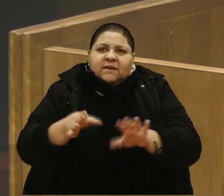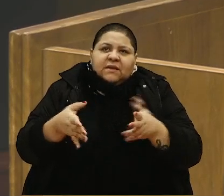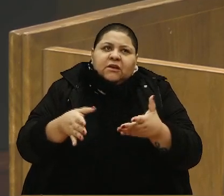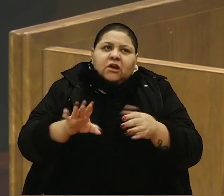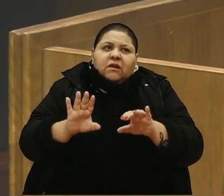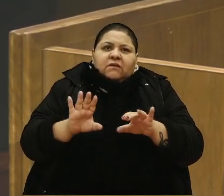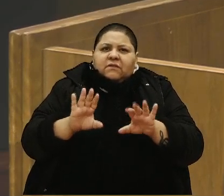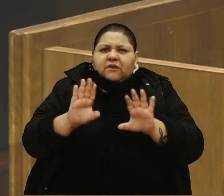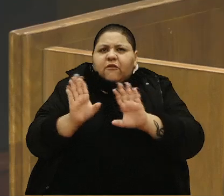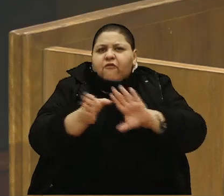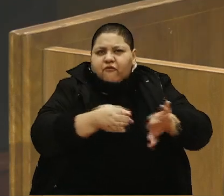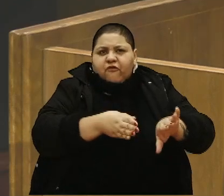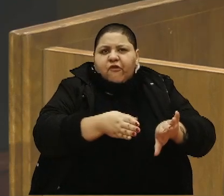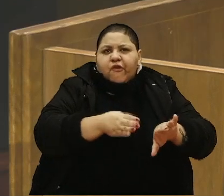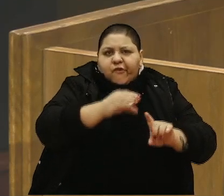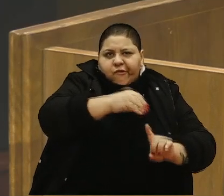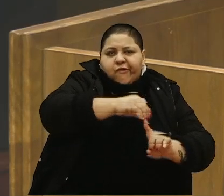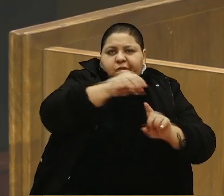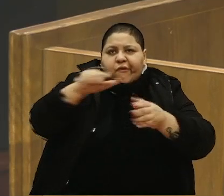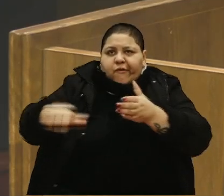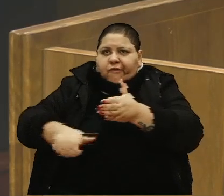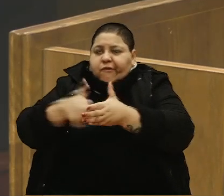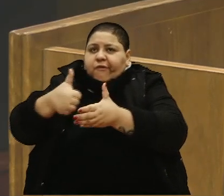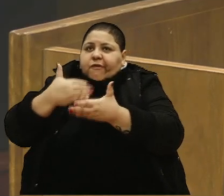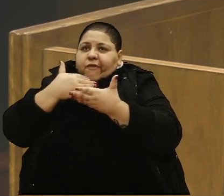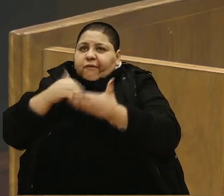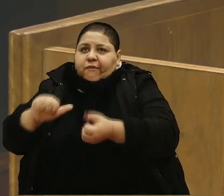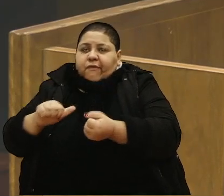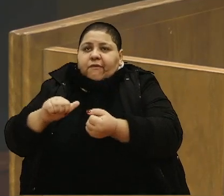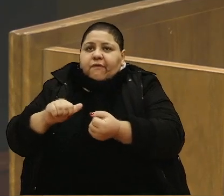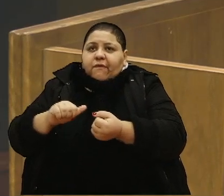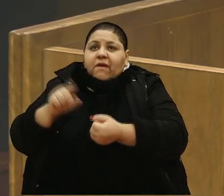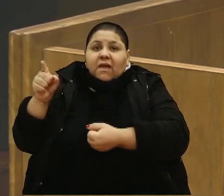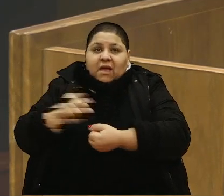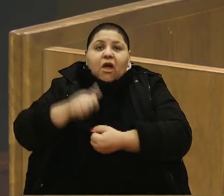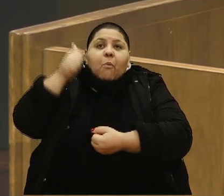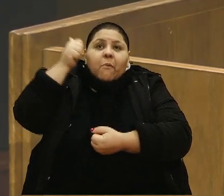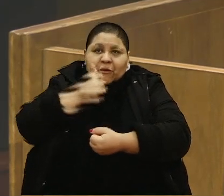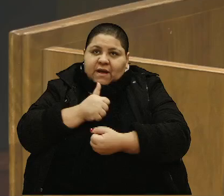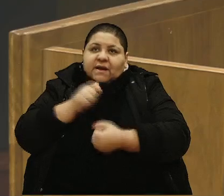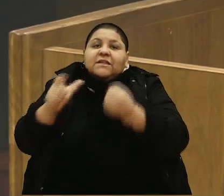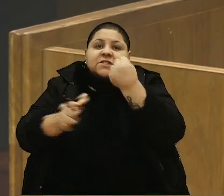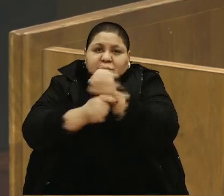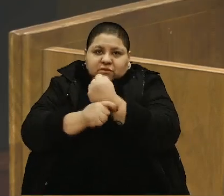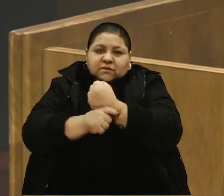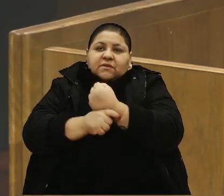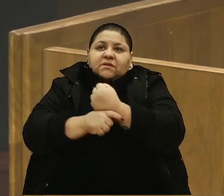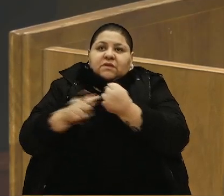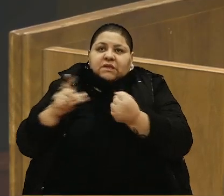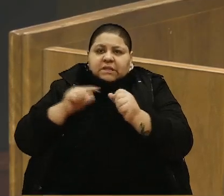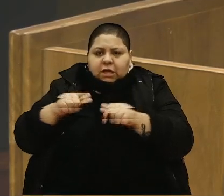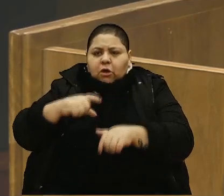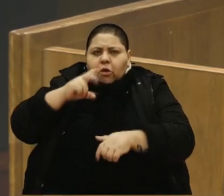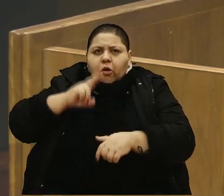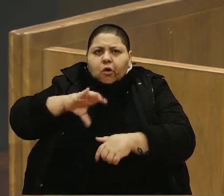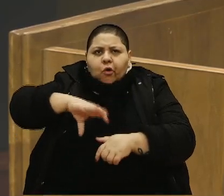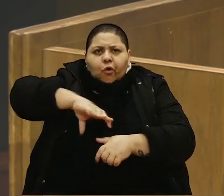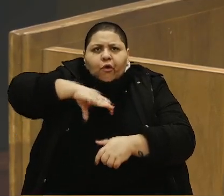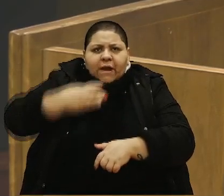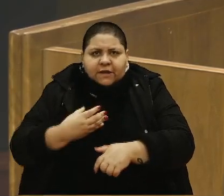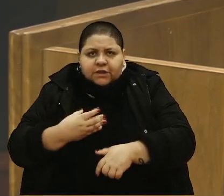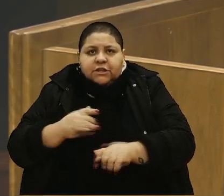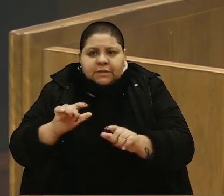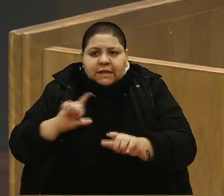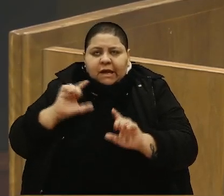capitais, a melhor secretária de segurança do país para mim é uma mulher, tá? Então ela tem culhão, ela tem coragem para fazer o que tem que ser